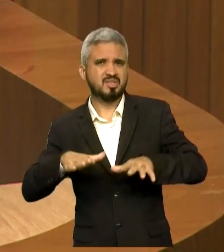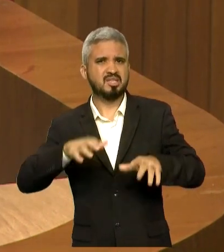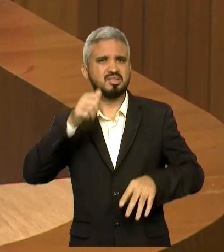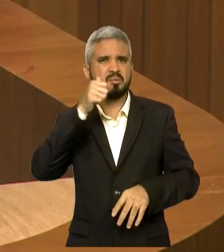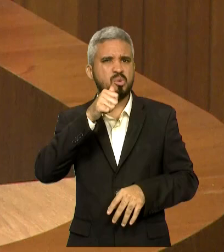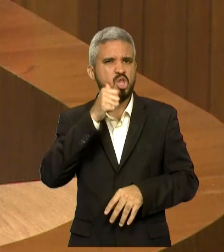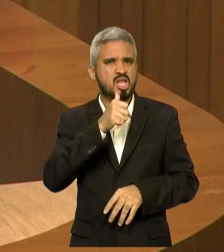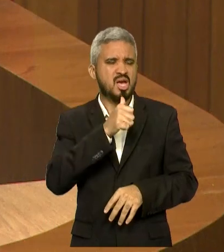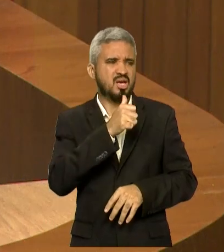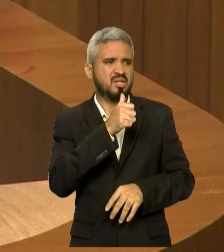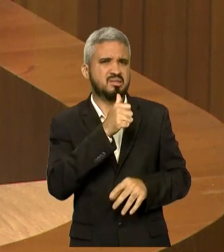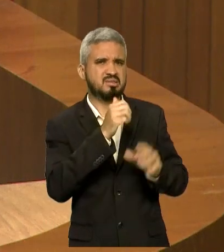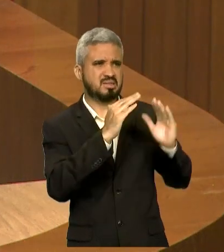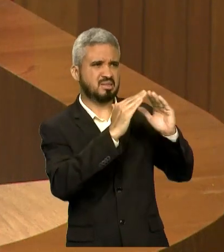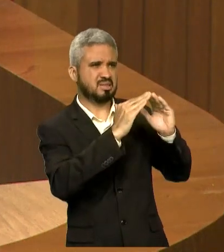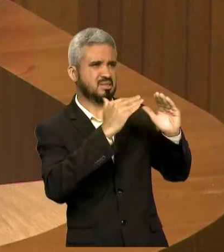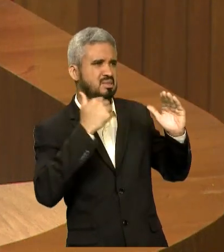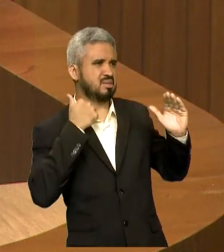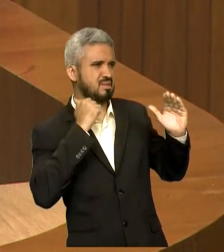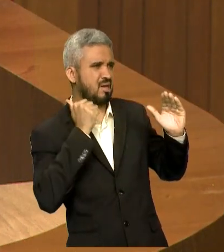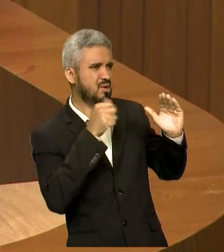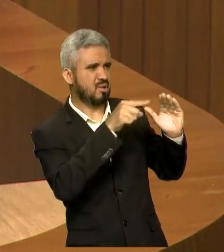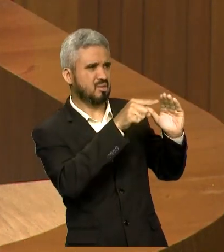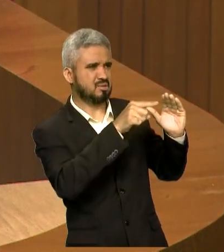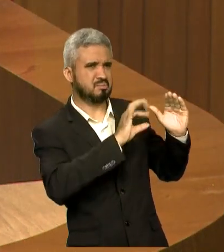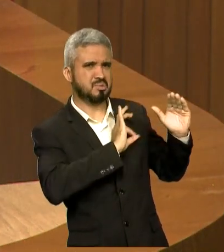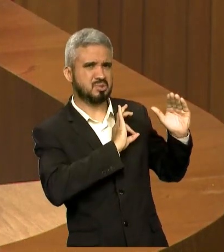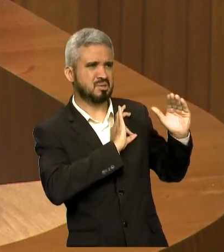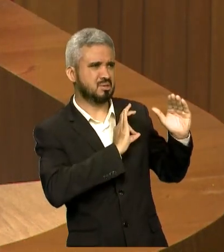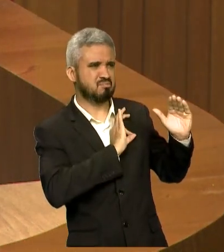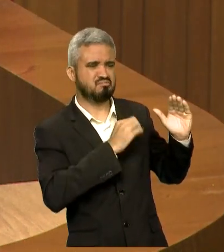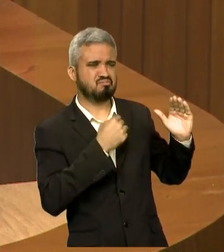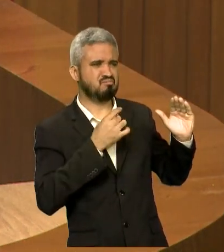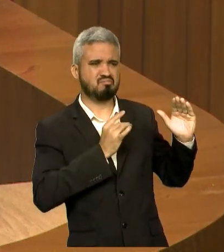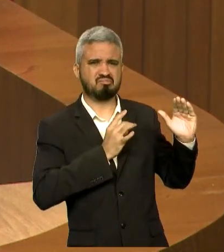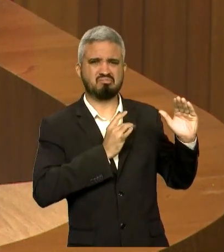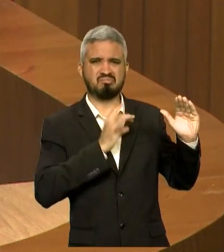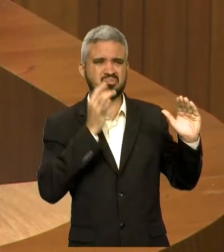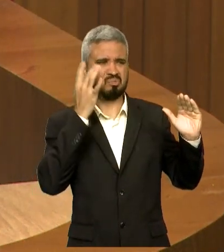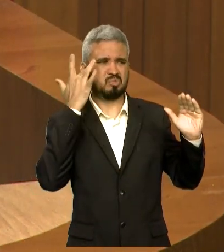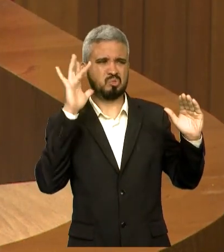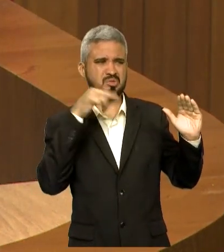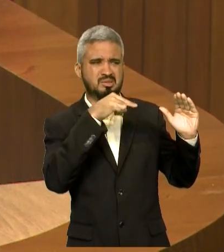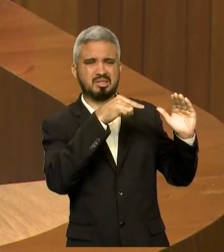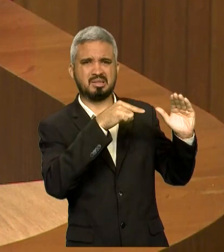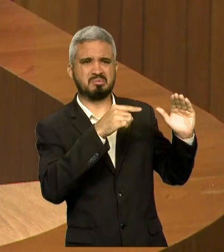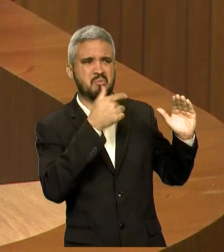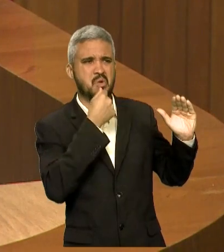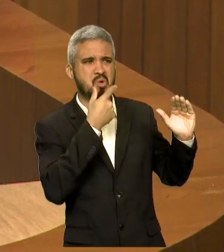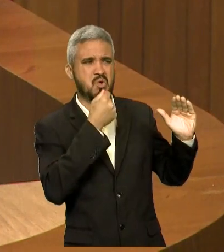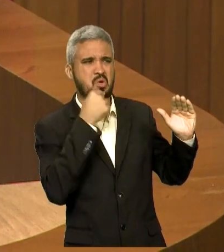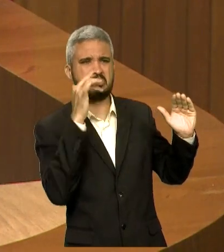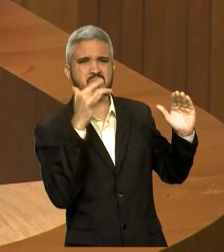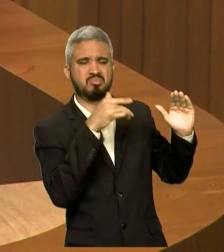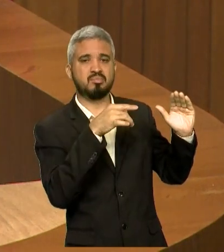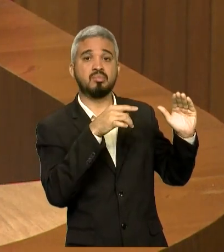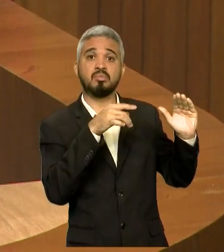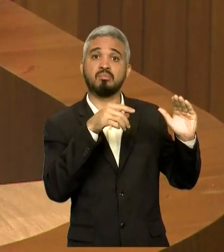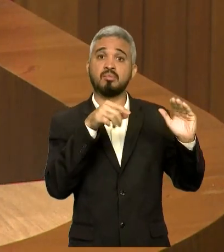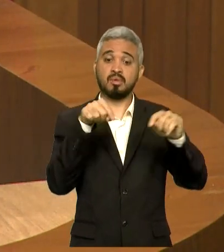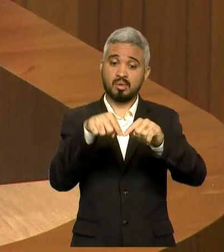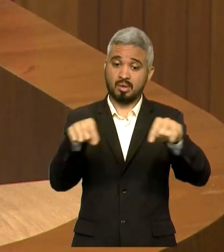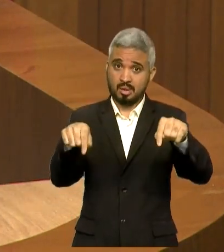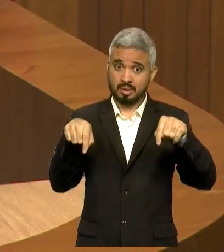inóspito, por ser um ambiente predominantemente masculino. Não, elas passam a ter essa acolhida imediata na secretaria onde esse serviço